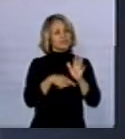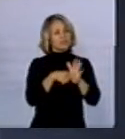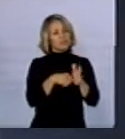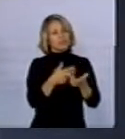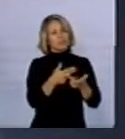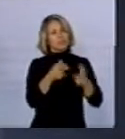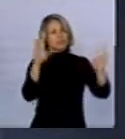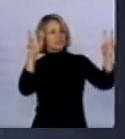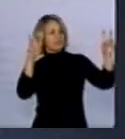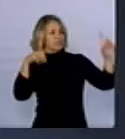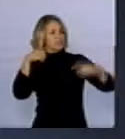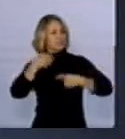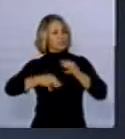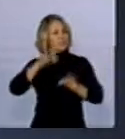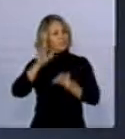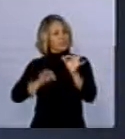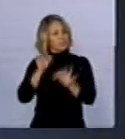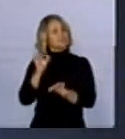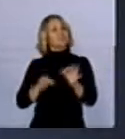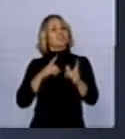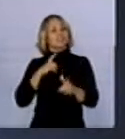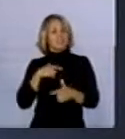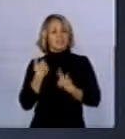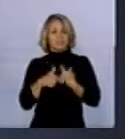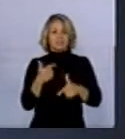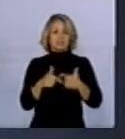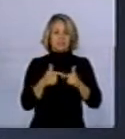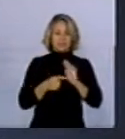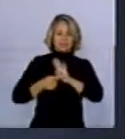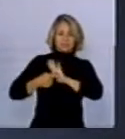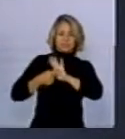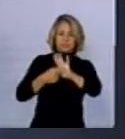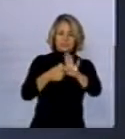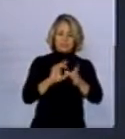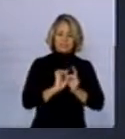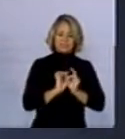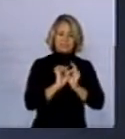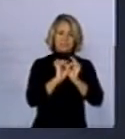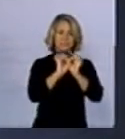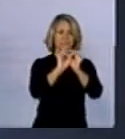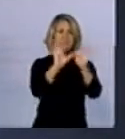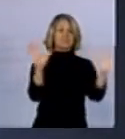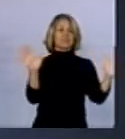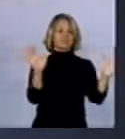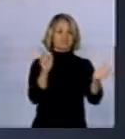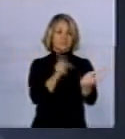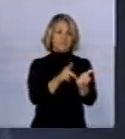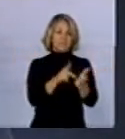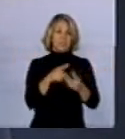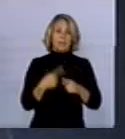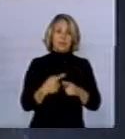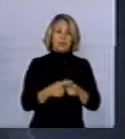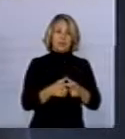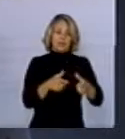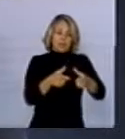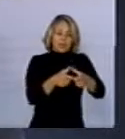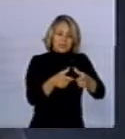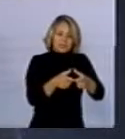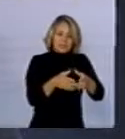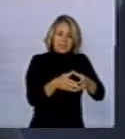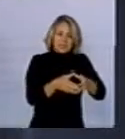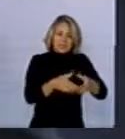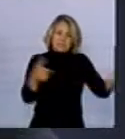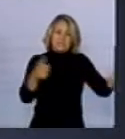ser discutidas aqui, tem uma função de democratização, porque os grandes grupos não vão